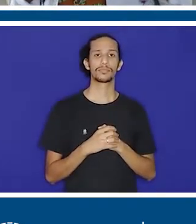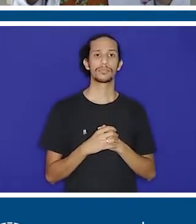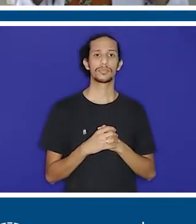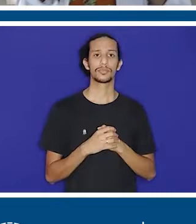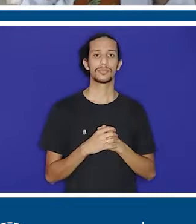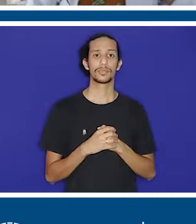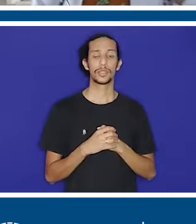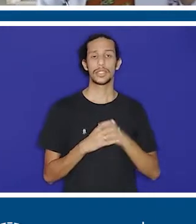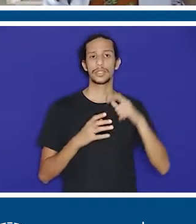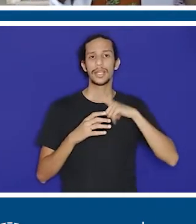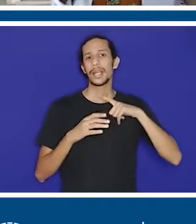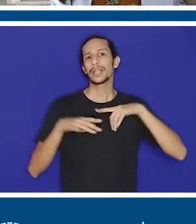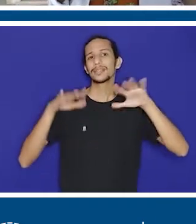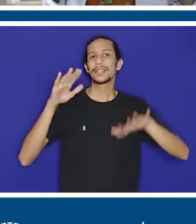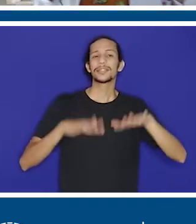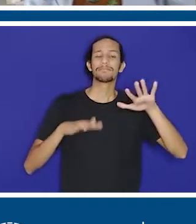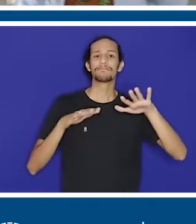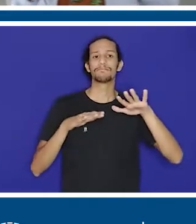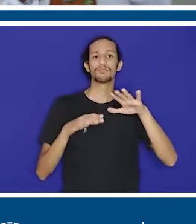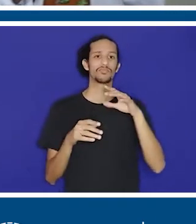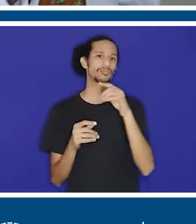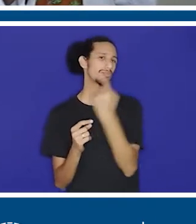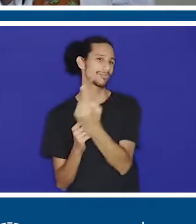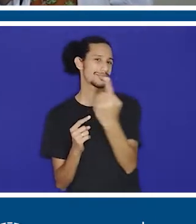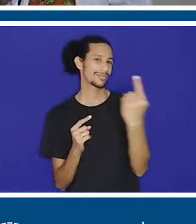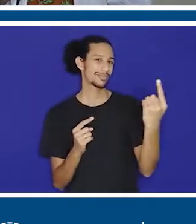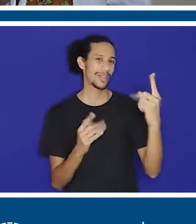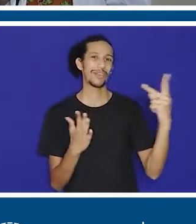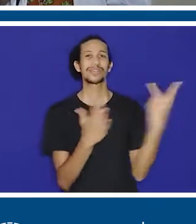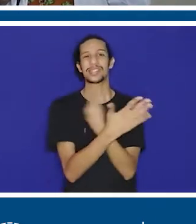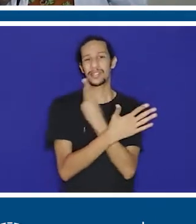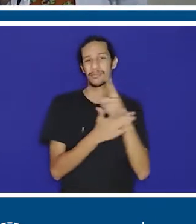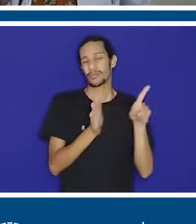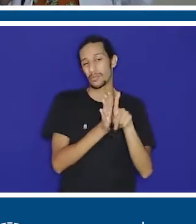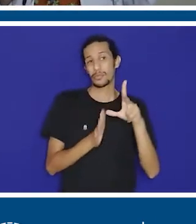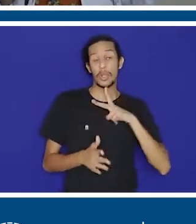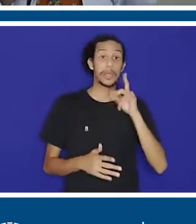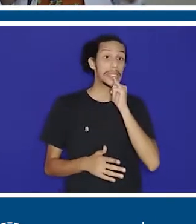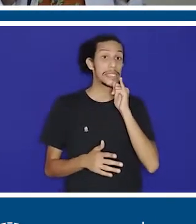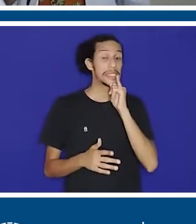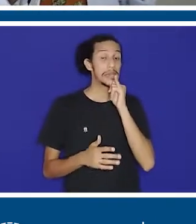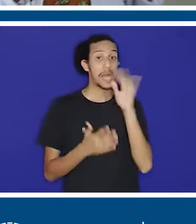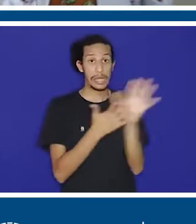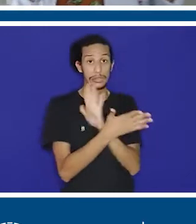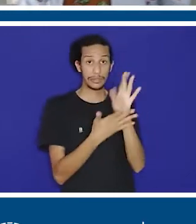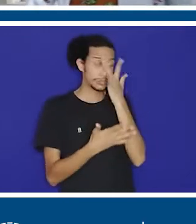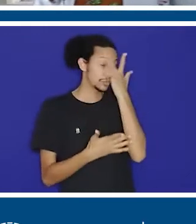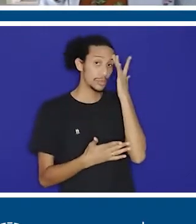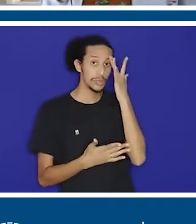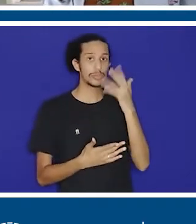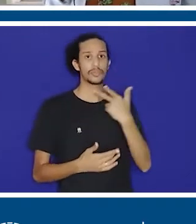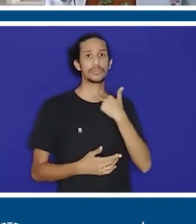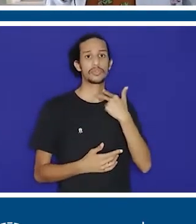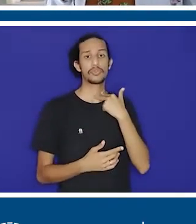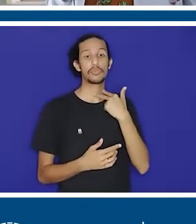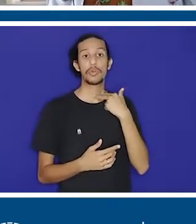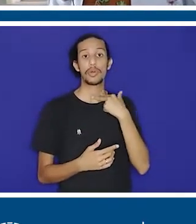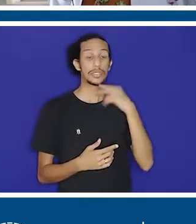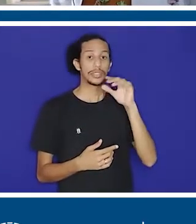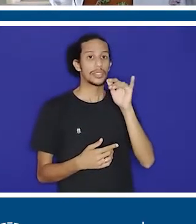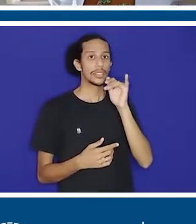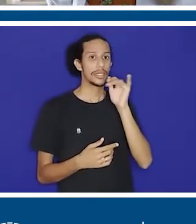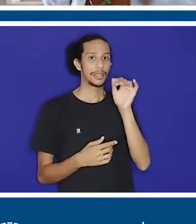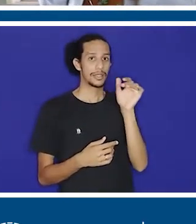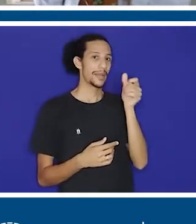toda situação ela é individualizada. Eu tenho, por exemplo, usuários que não se dão com a risperidona que dá no SUS.